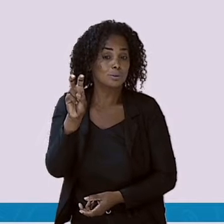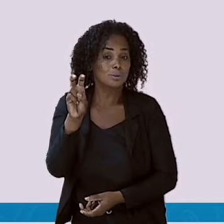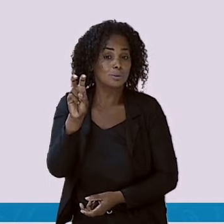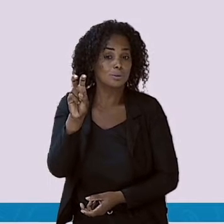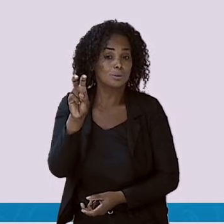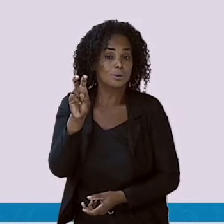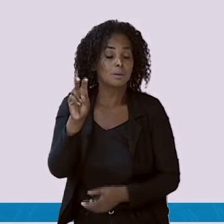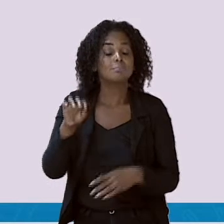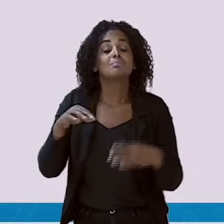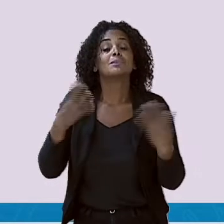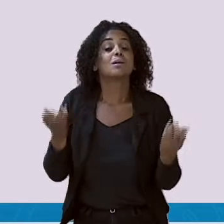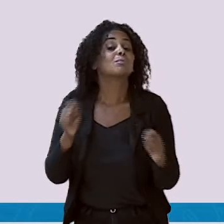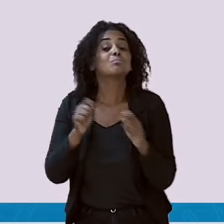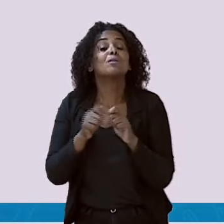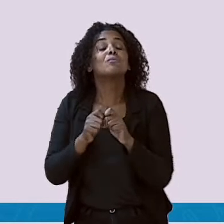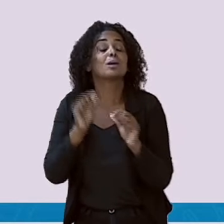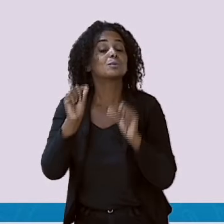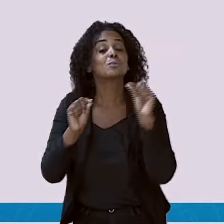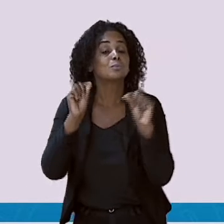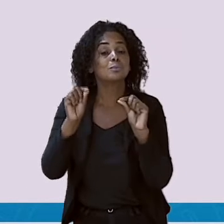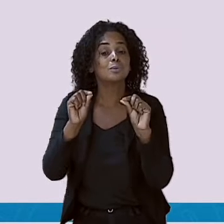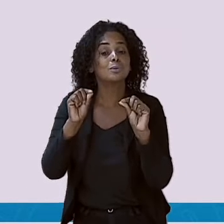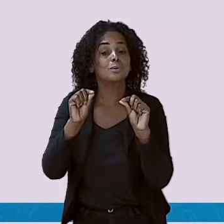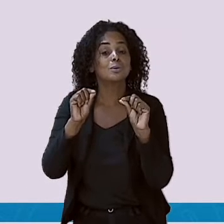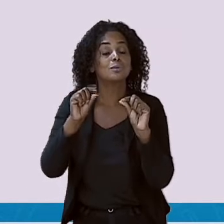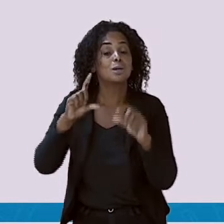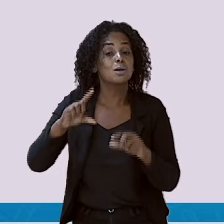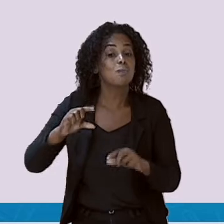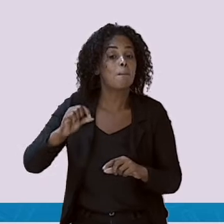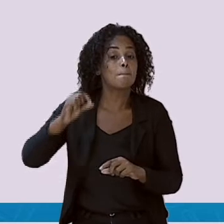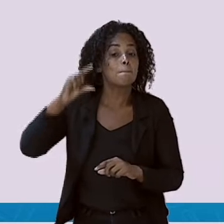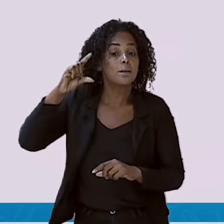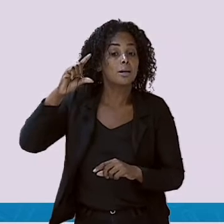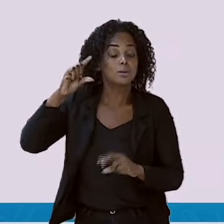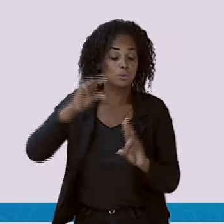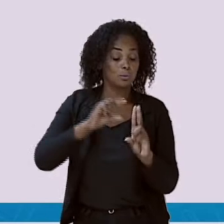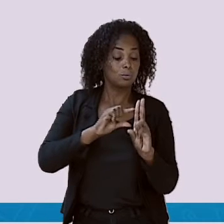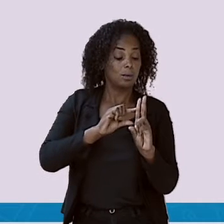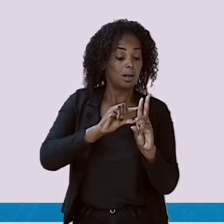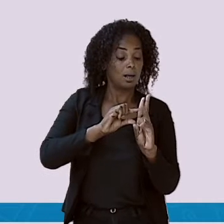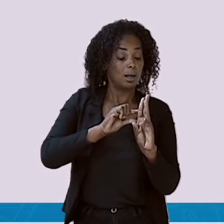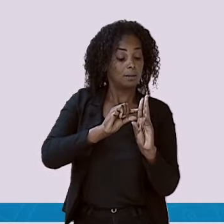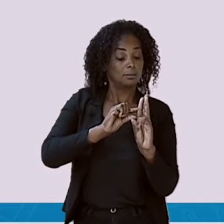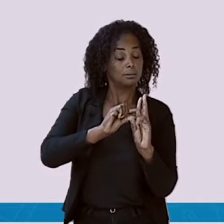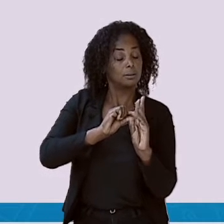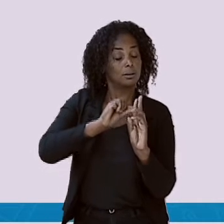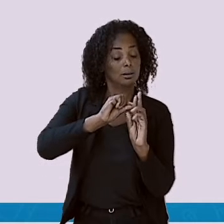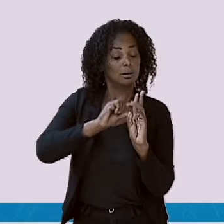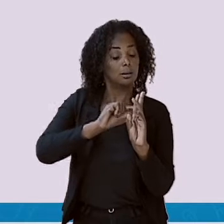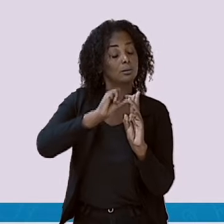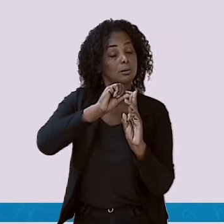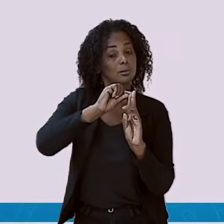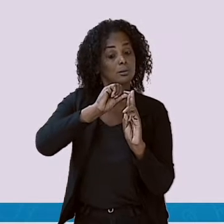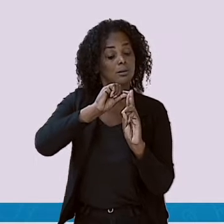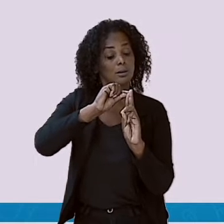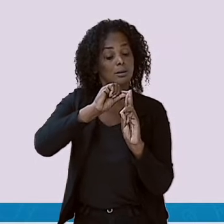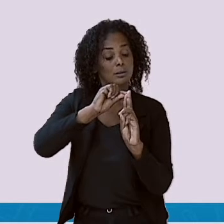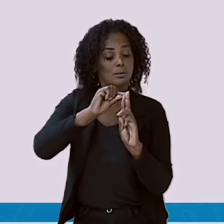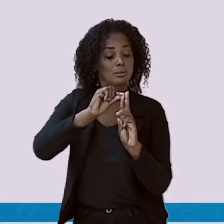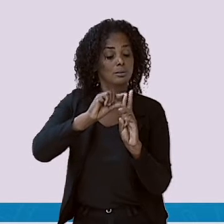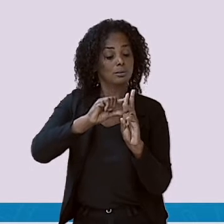a centena um número, tá? Eu aumentando a centena um número, a centena vai passar a ficar com o